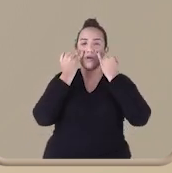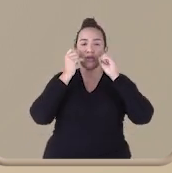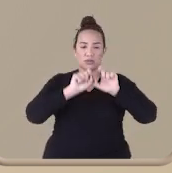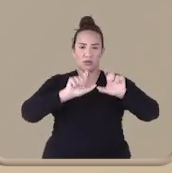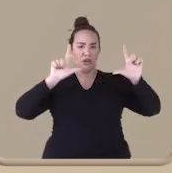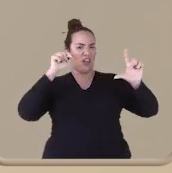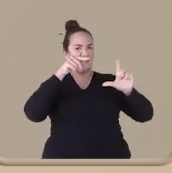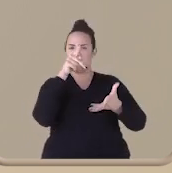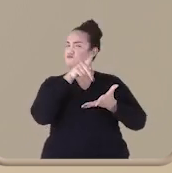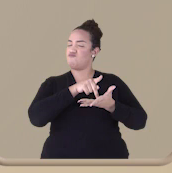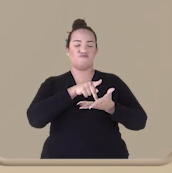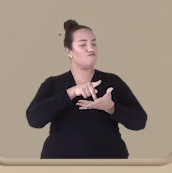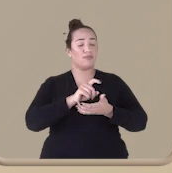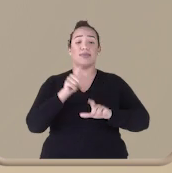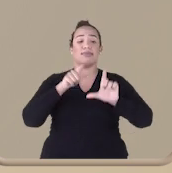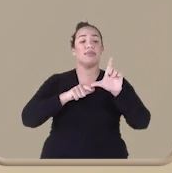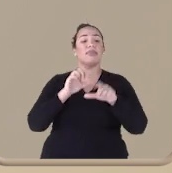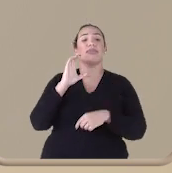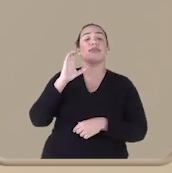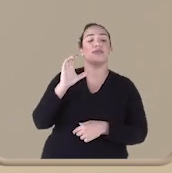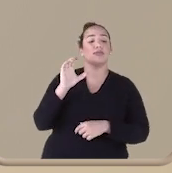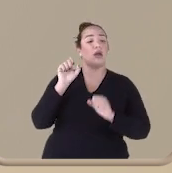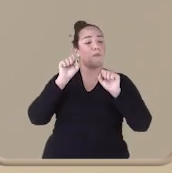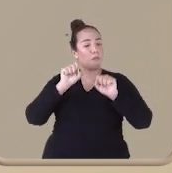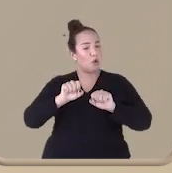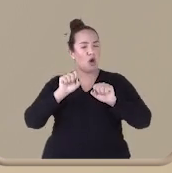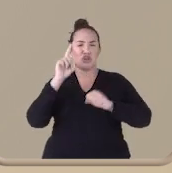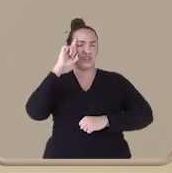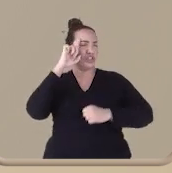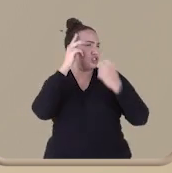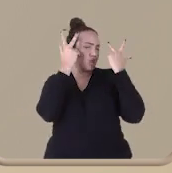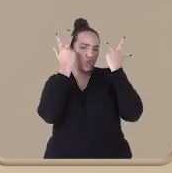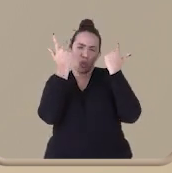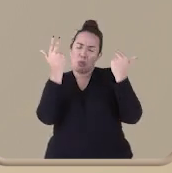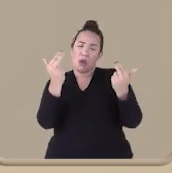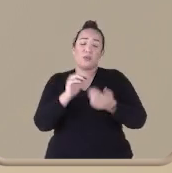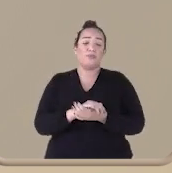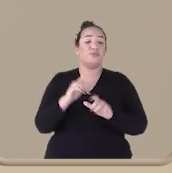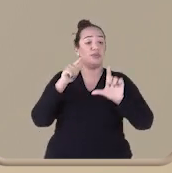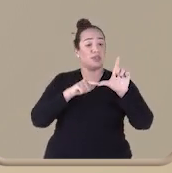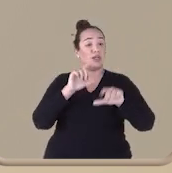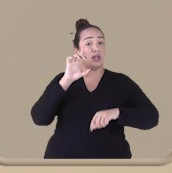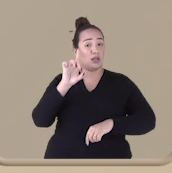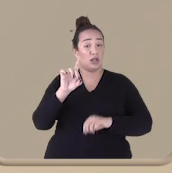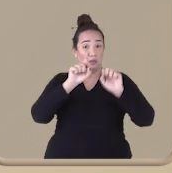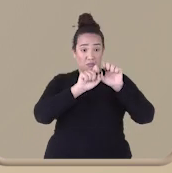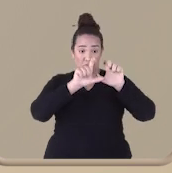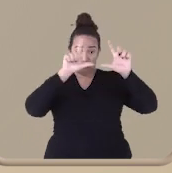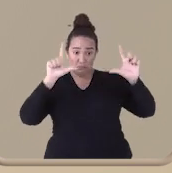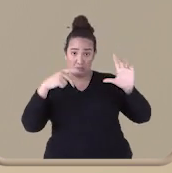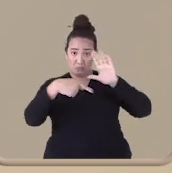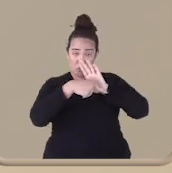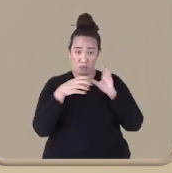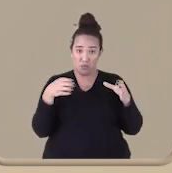do cartaz não são verdadeiras. C. Podemos manter a nossa rotina normalmente. Ou D. O